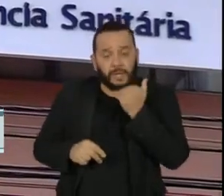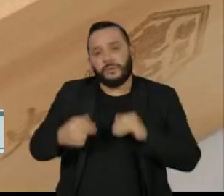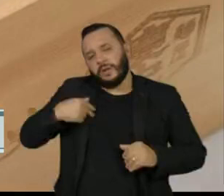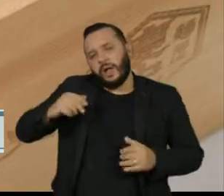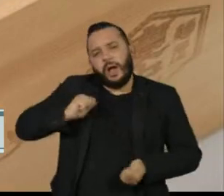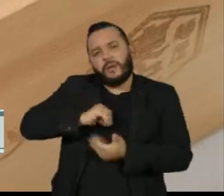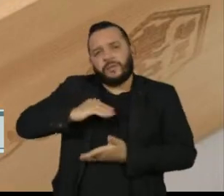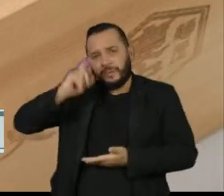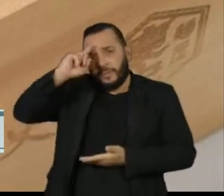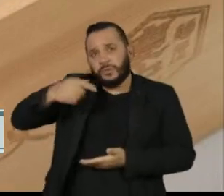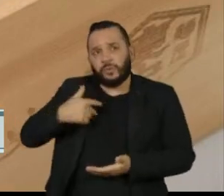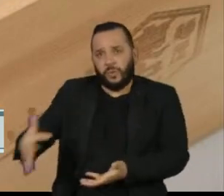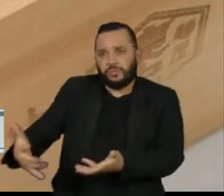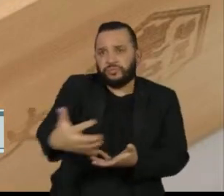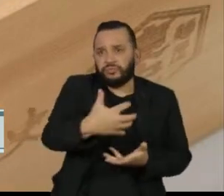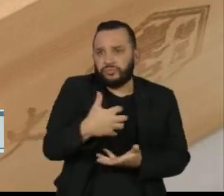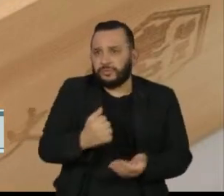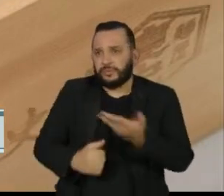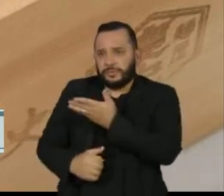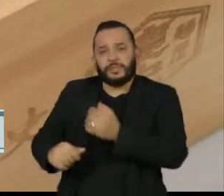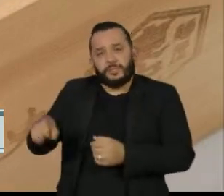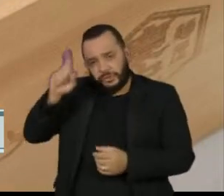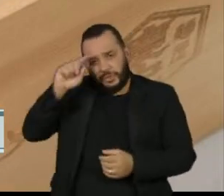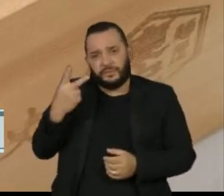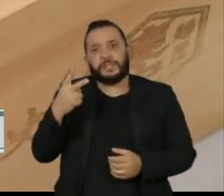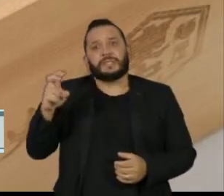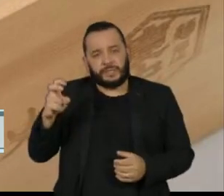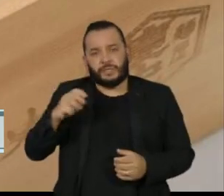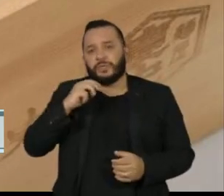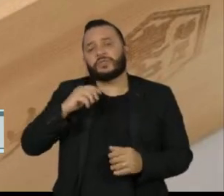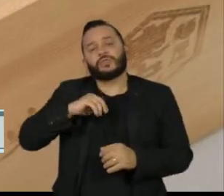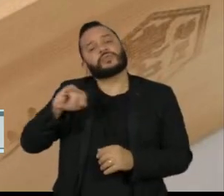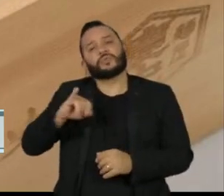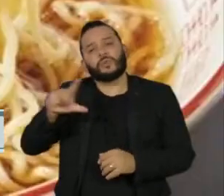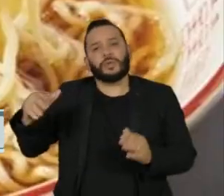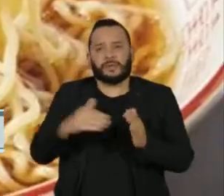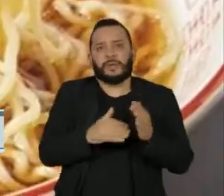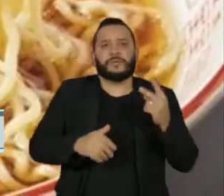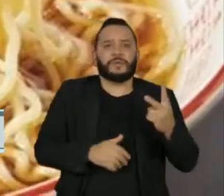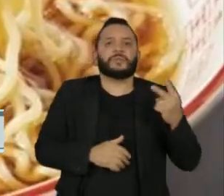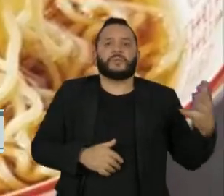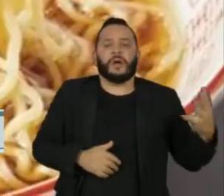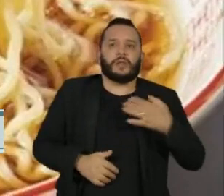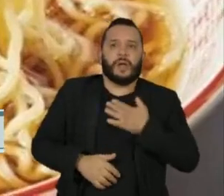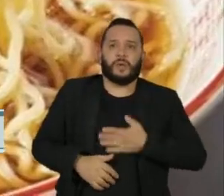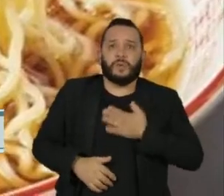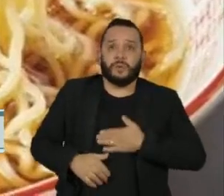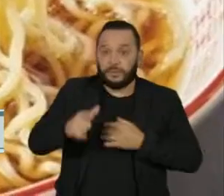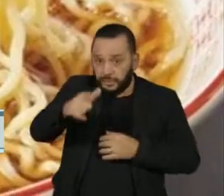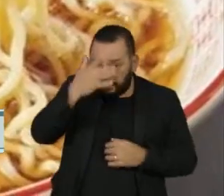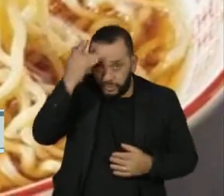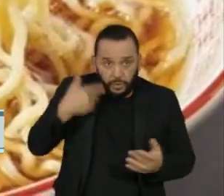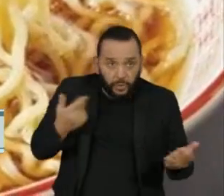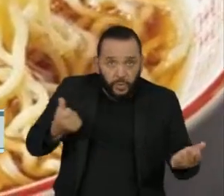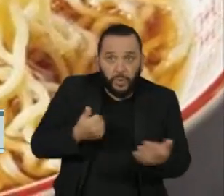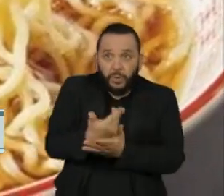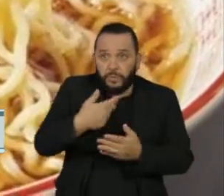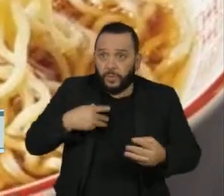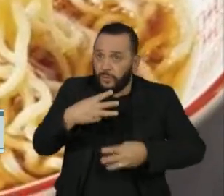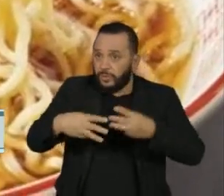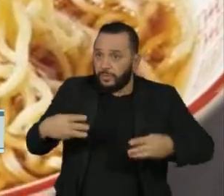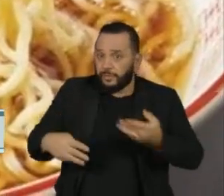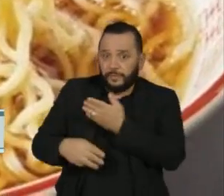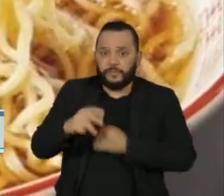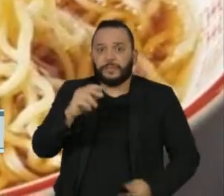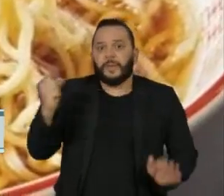recolhimento dos produtos da marca fabricados entre 25 de Julho e 24 de Agosto os consumidores que compraram massas da marca